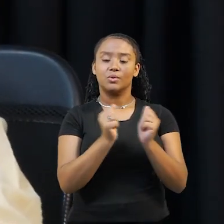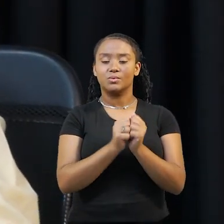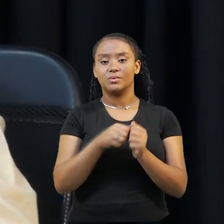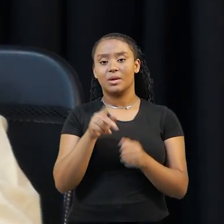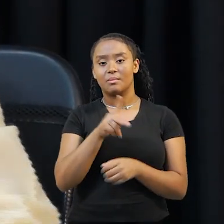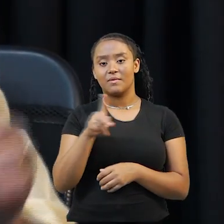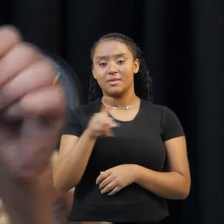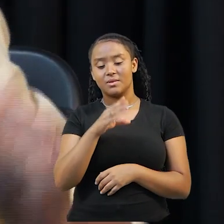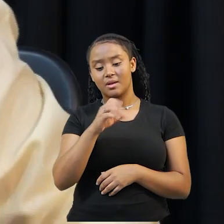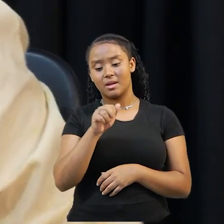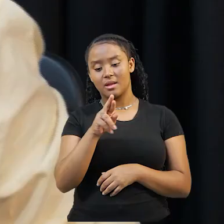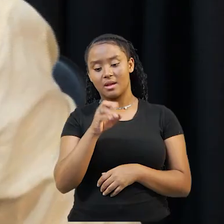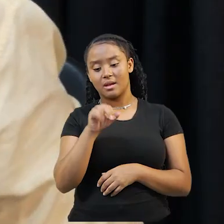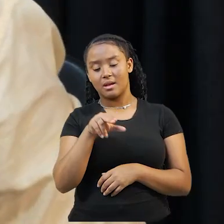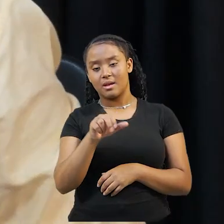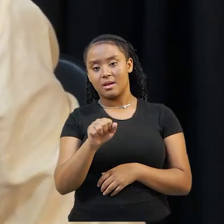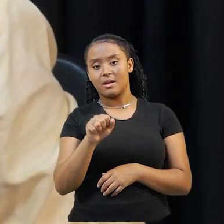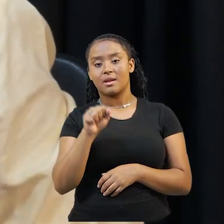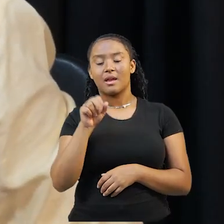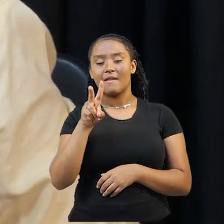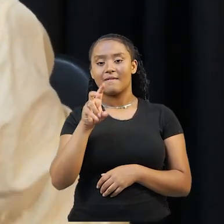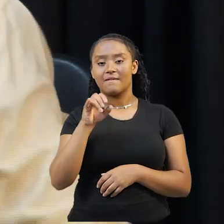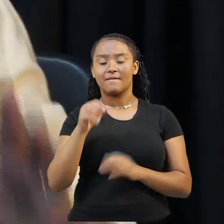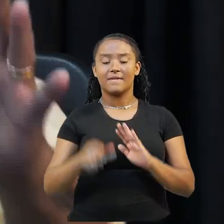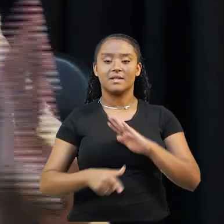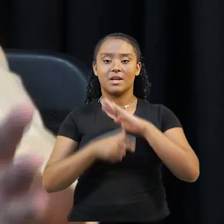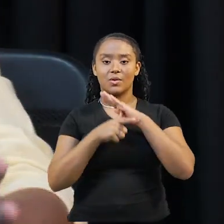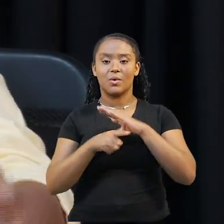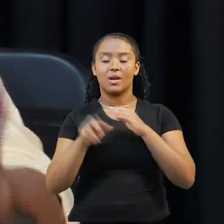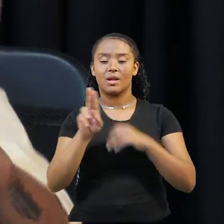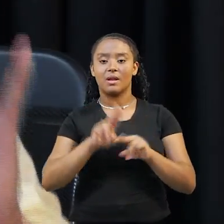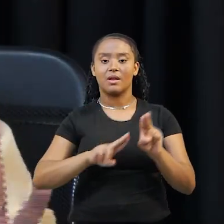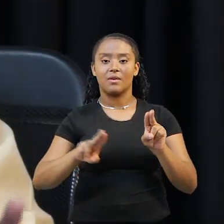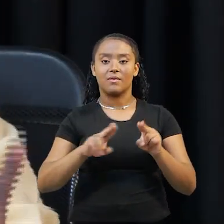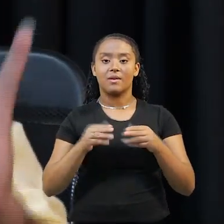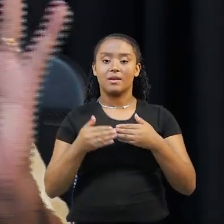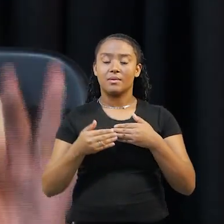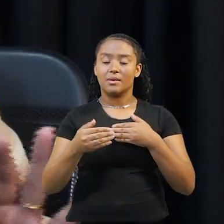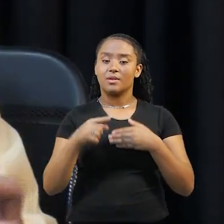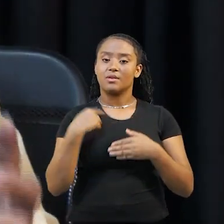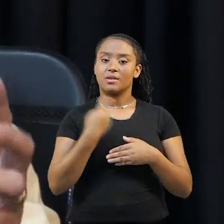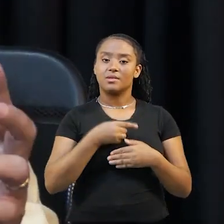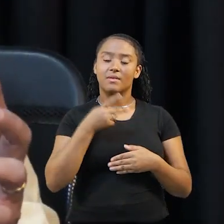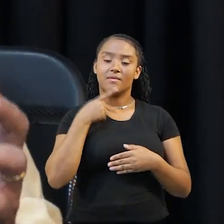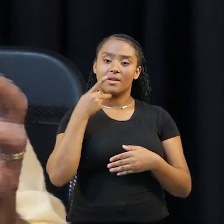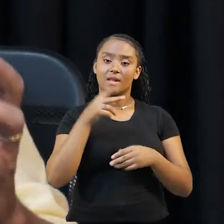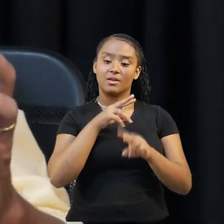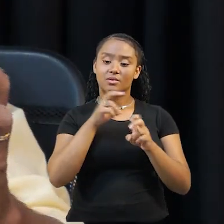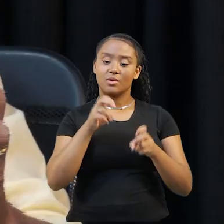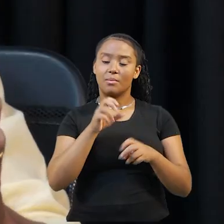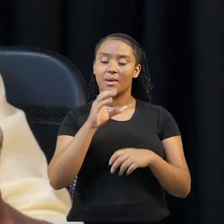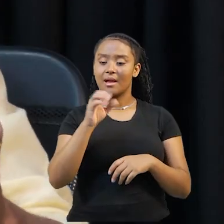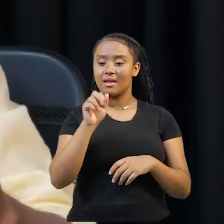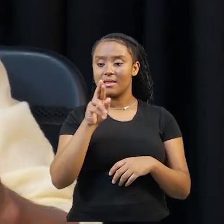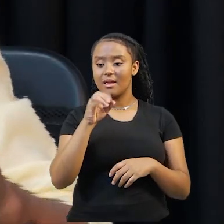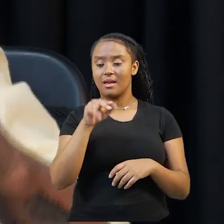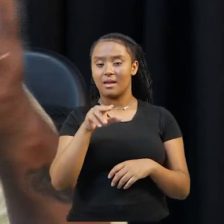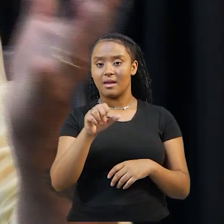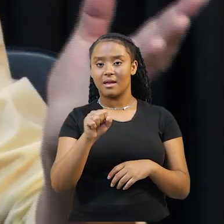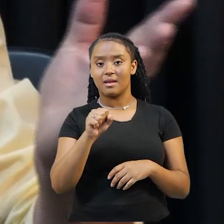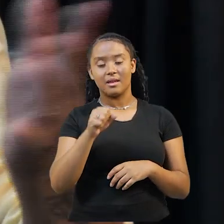Catarina Azeredo, que é vice-reitora da Universidade Federal de Uberlândia. Daqui a pouquinho a gente continua falando da Catarina